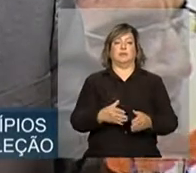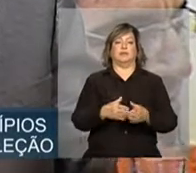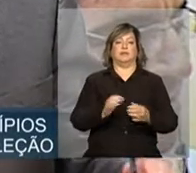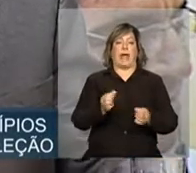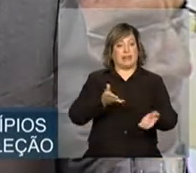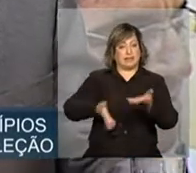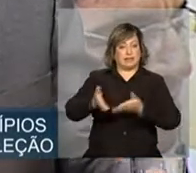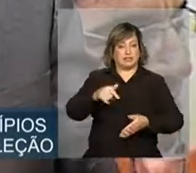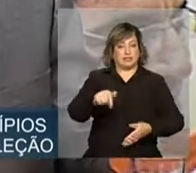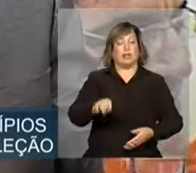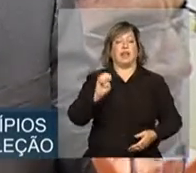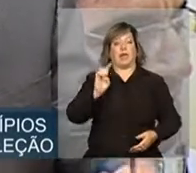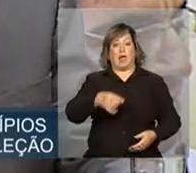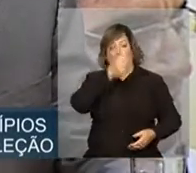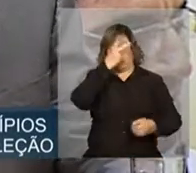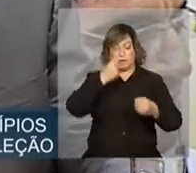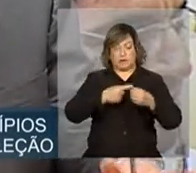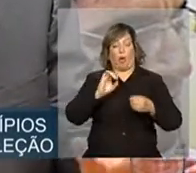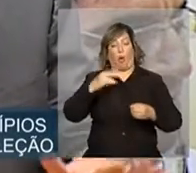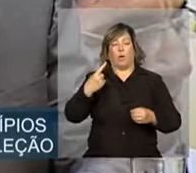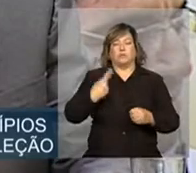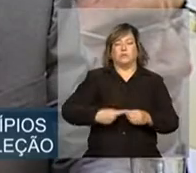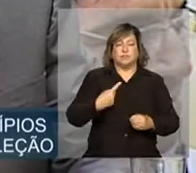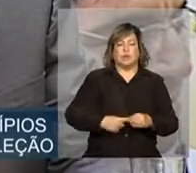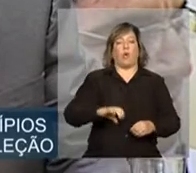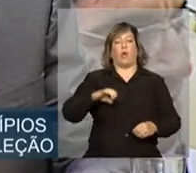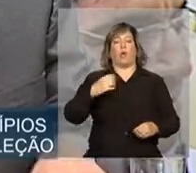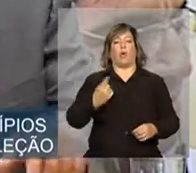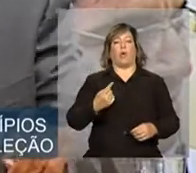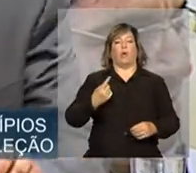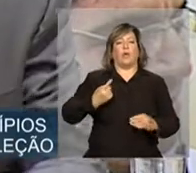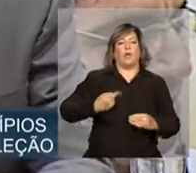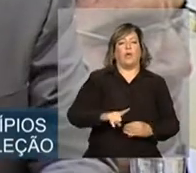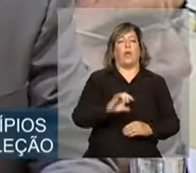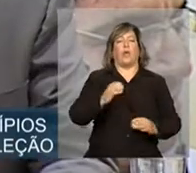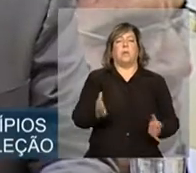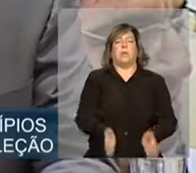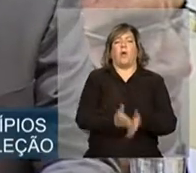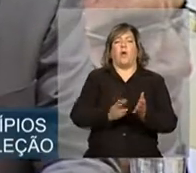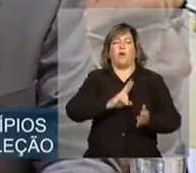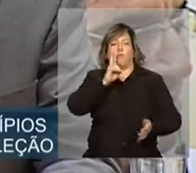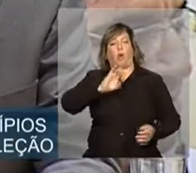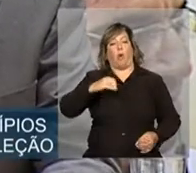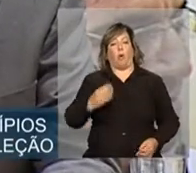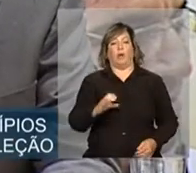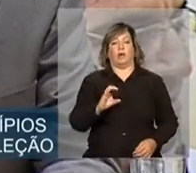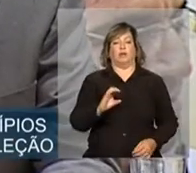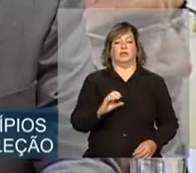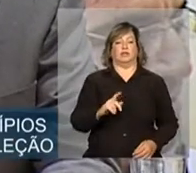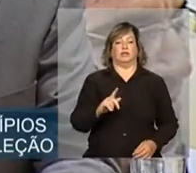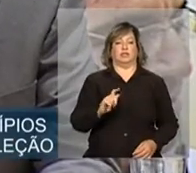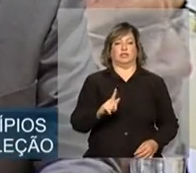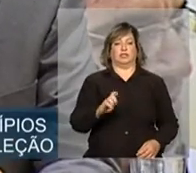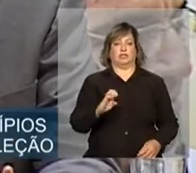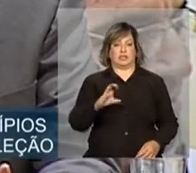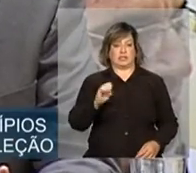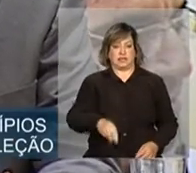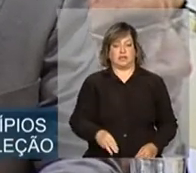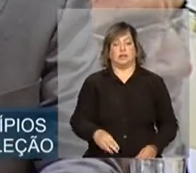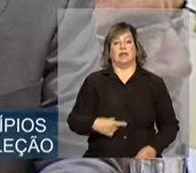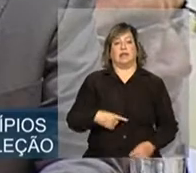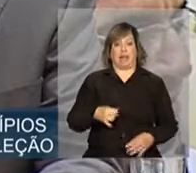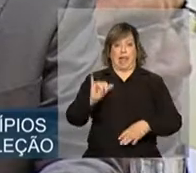sítios ou do interior ou de extrema pobreza ou do g100 né capitais e periferias